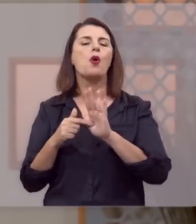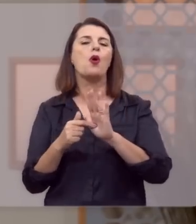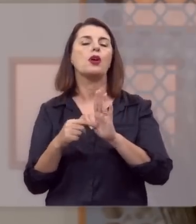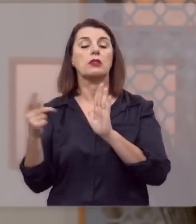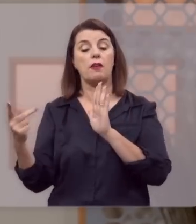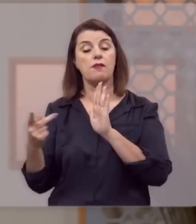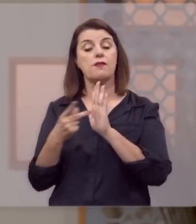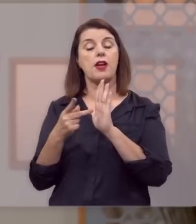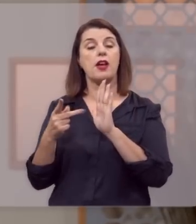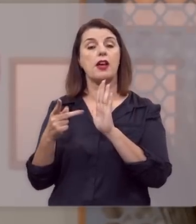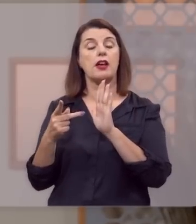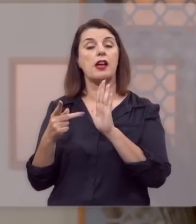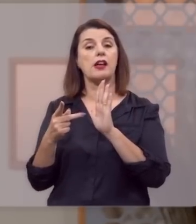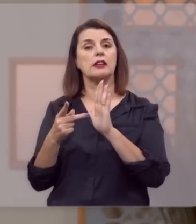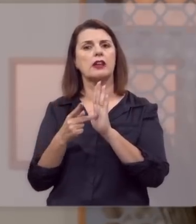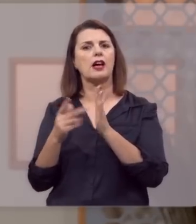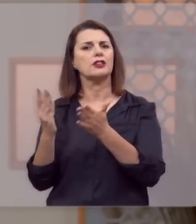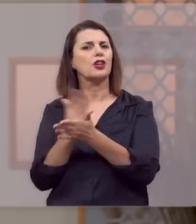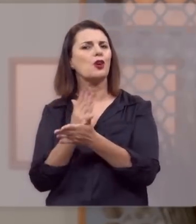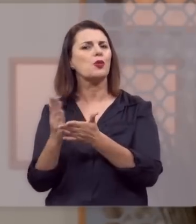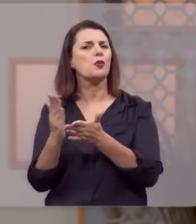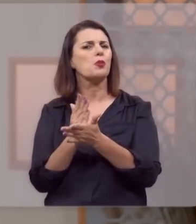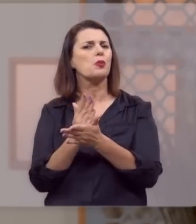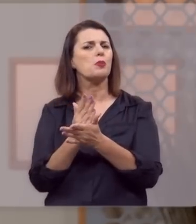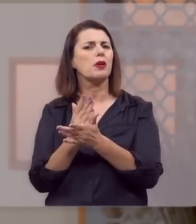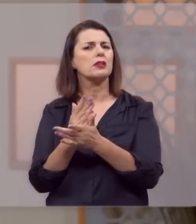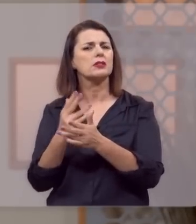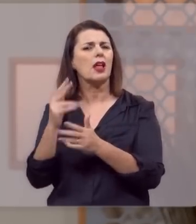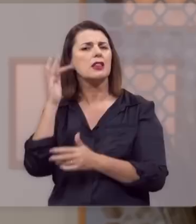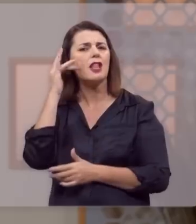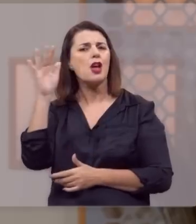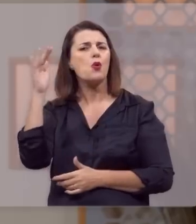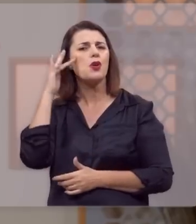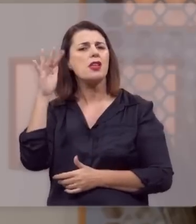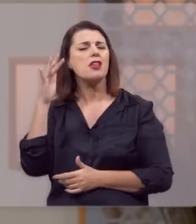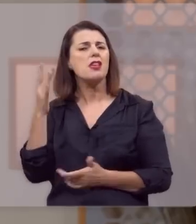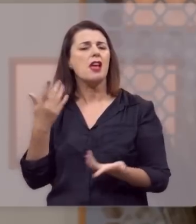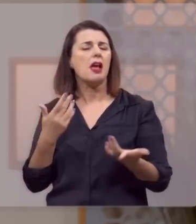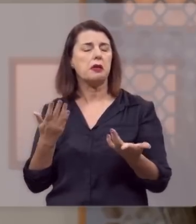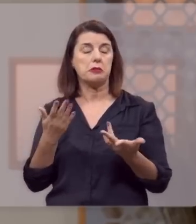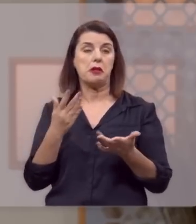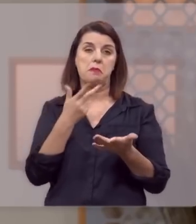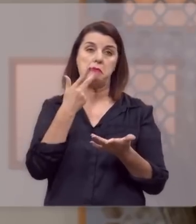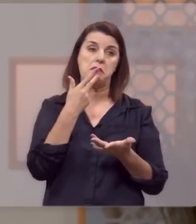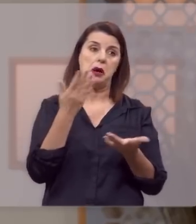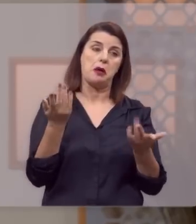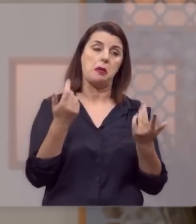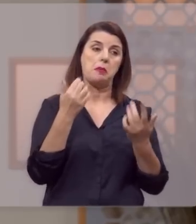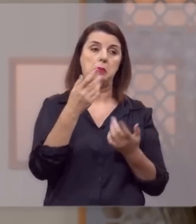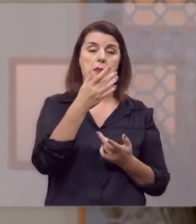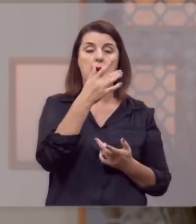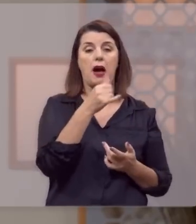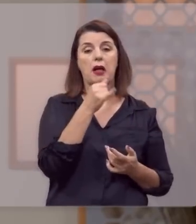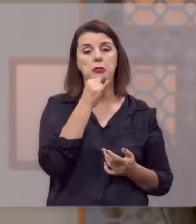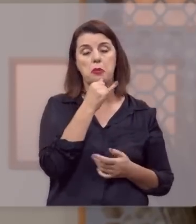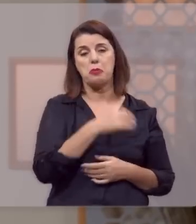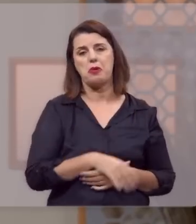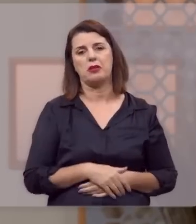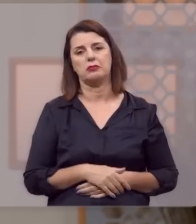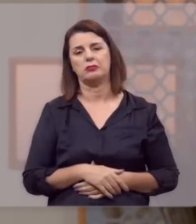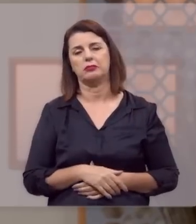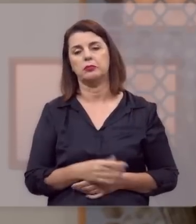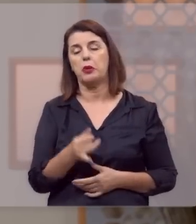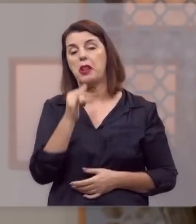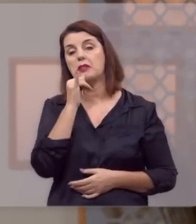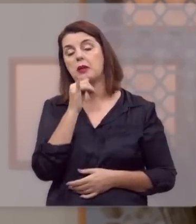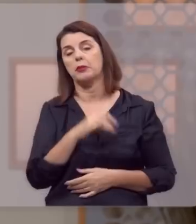da verdade na raiz de algumas teorias que, embora populares, são falaciosas.